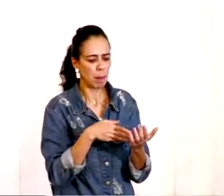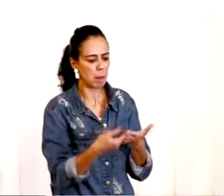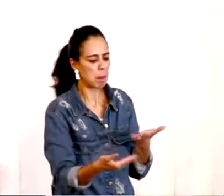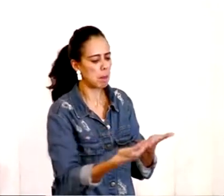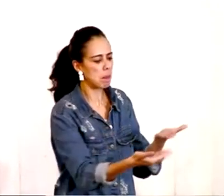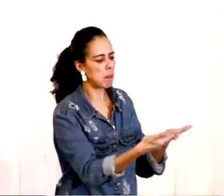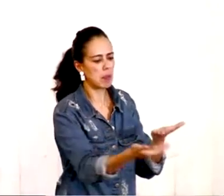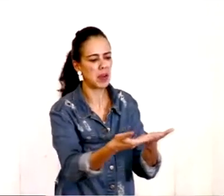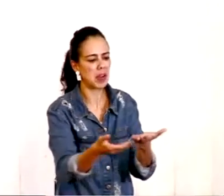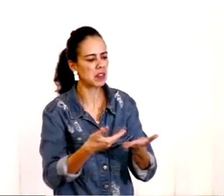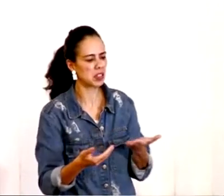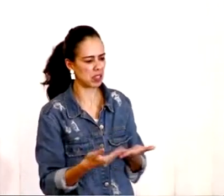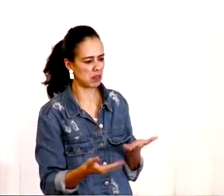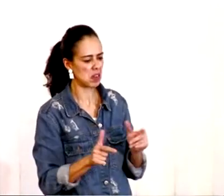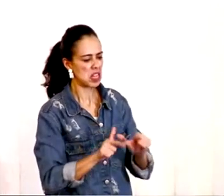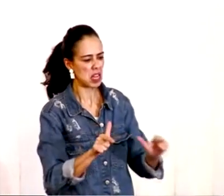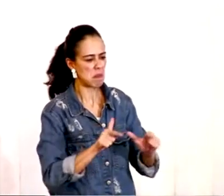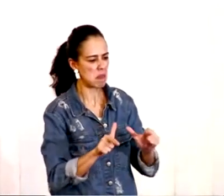seu trabalho,